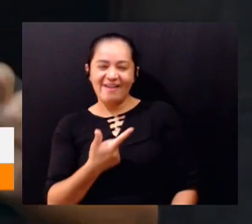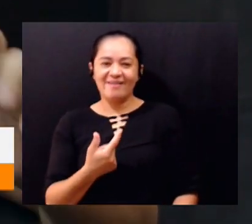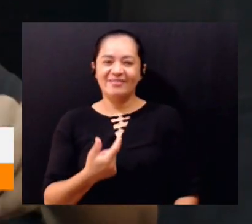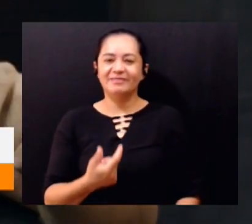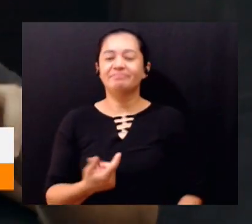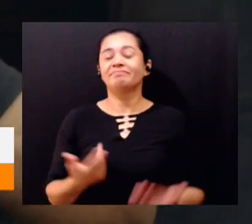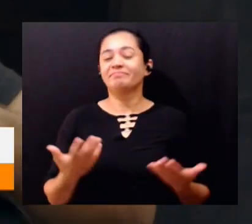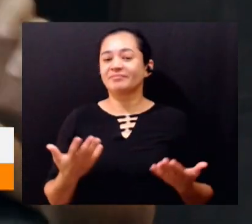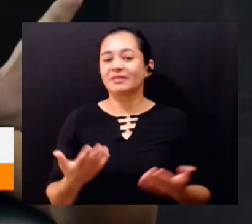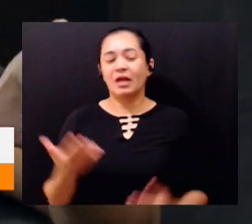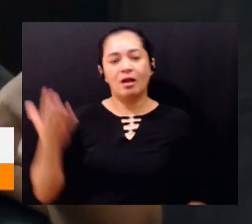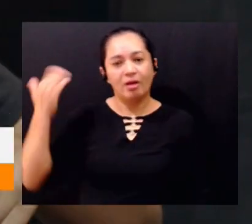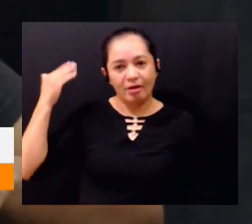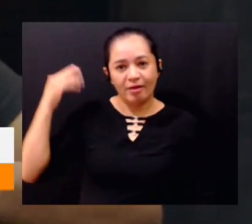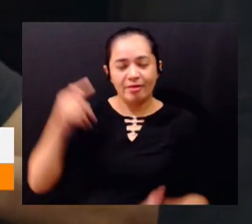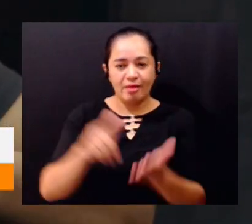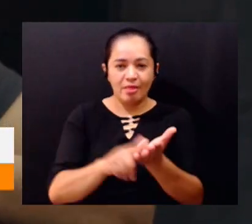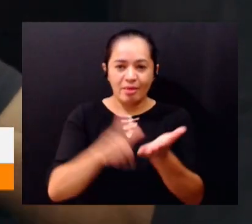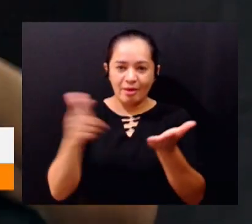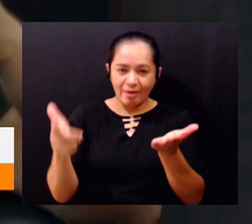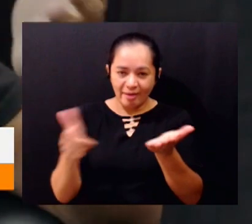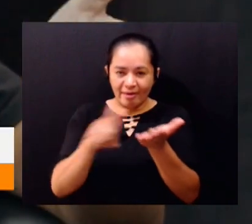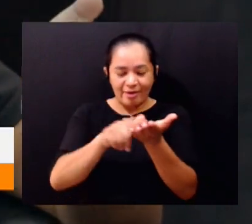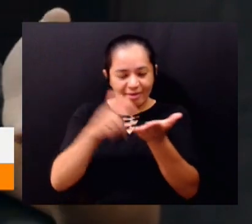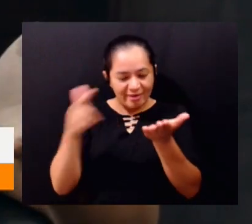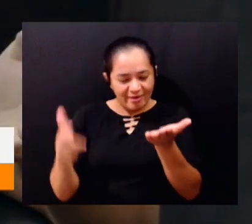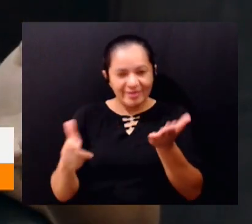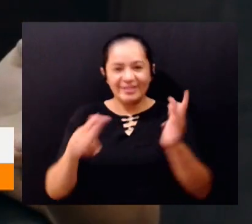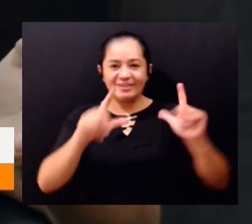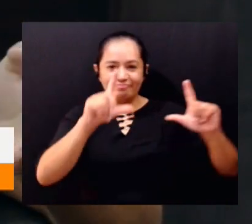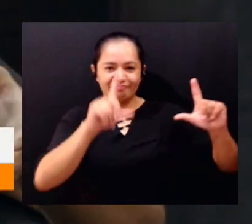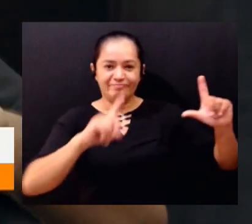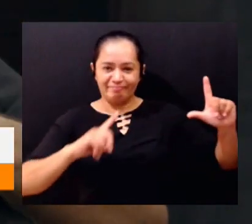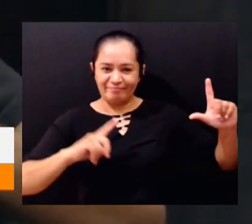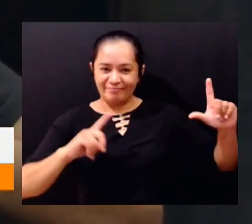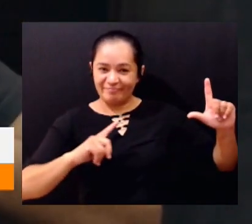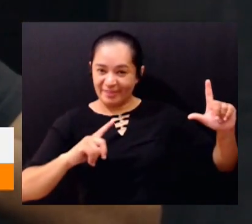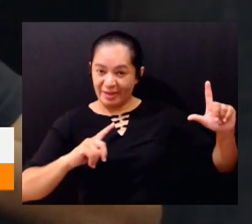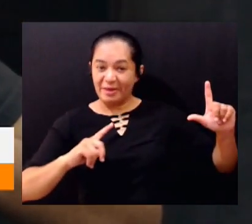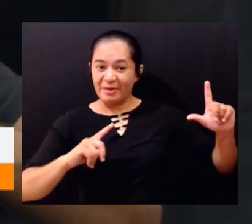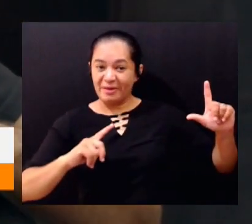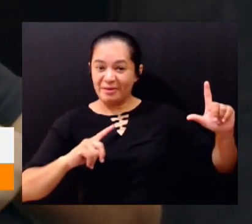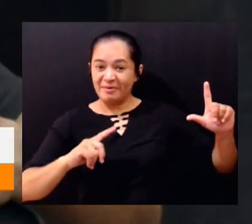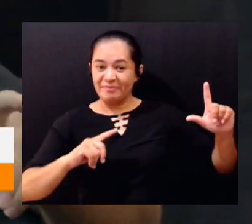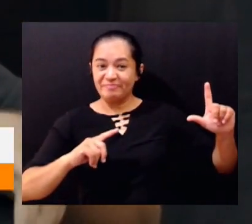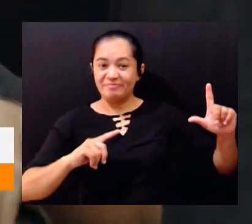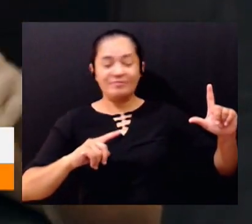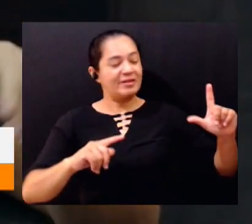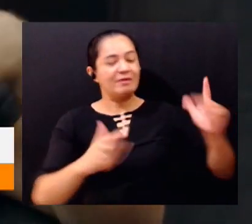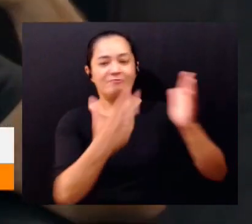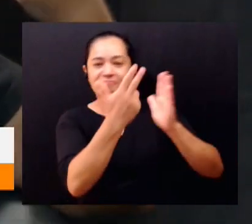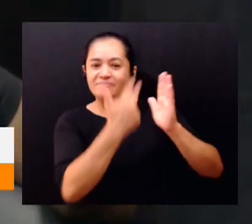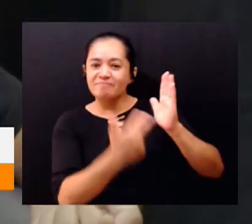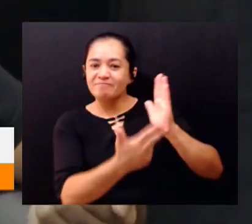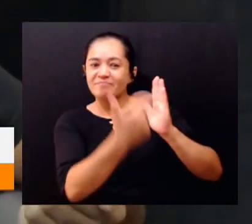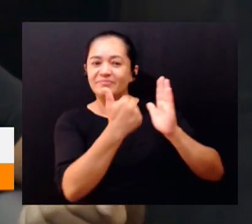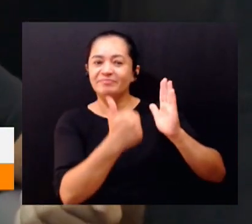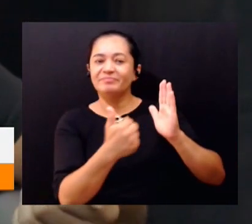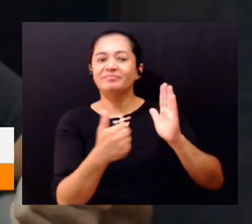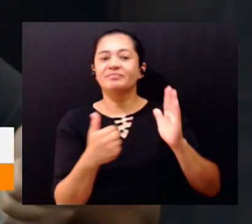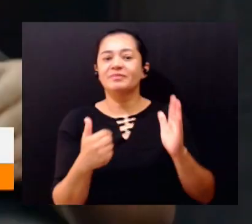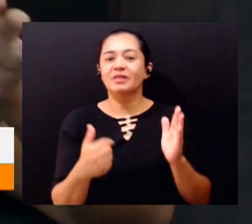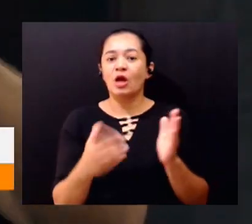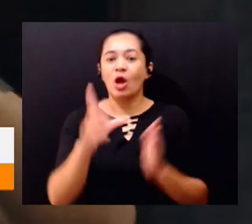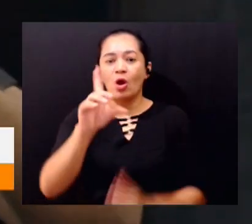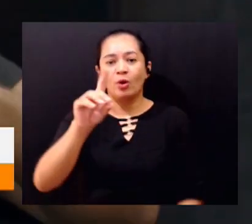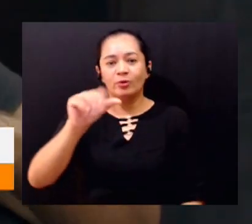tinha sempre lá a seção, tinha charges, né? Então tem o Dálcio, por exemplo, que é um grande ilustrador daqui de Campinas também. Ele sempre, quando eu trabalhei lá no